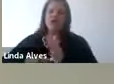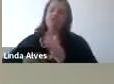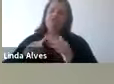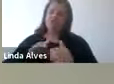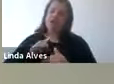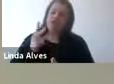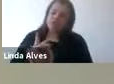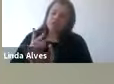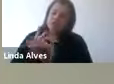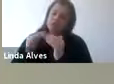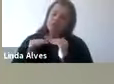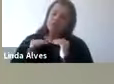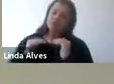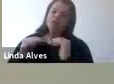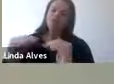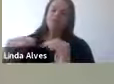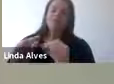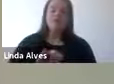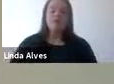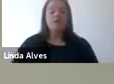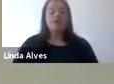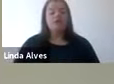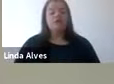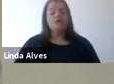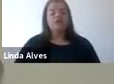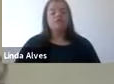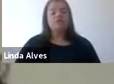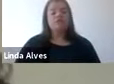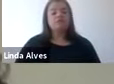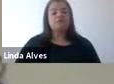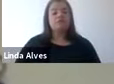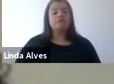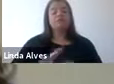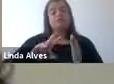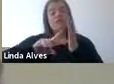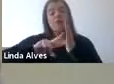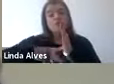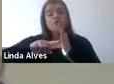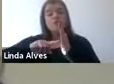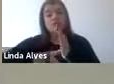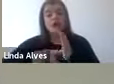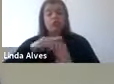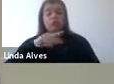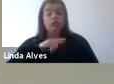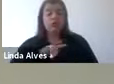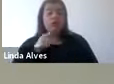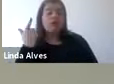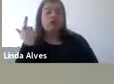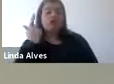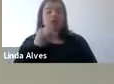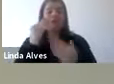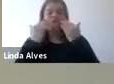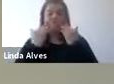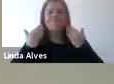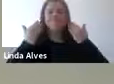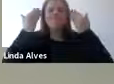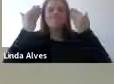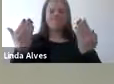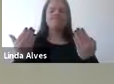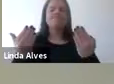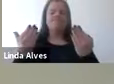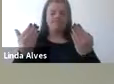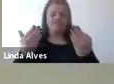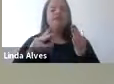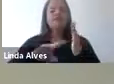de sindicalização. E volto a frisar, né? O sindicato ganhou um papel de destaque na pandemia,